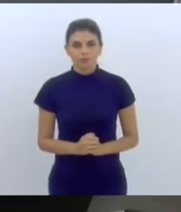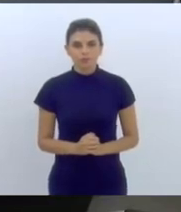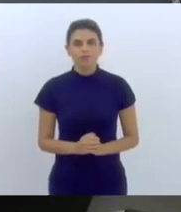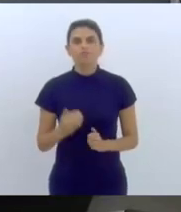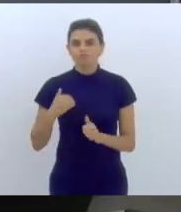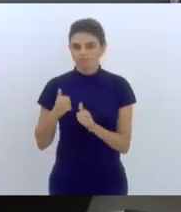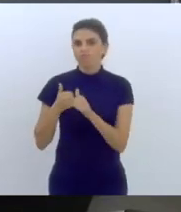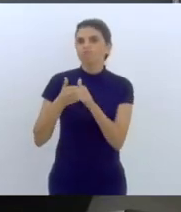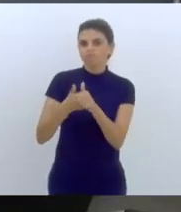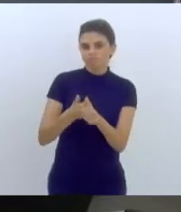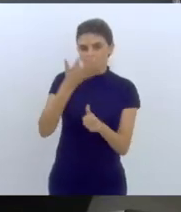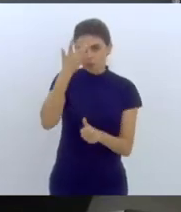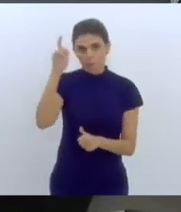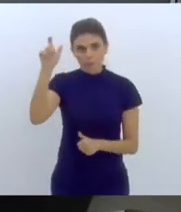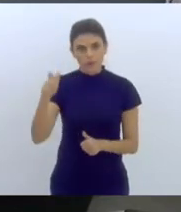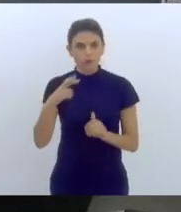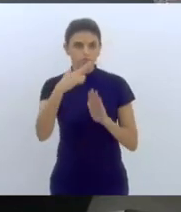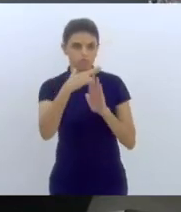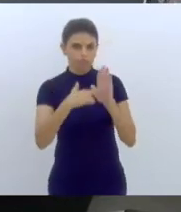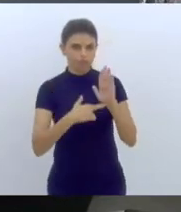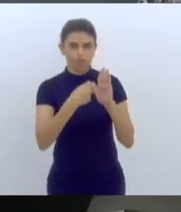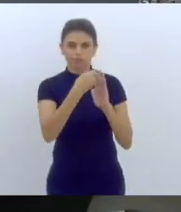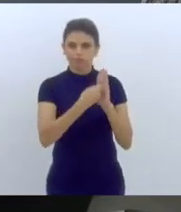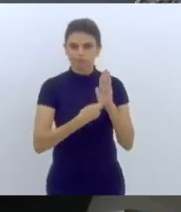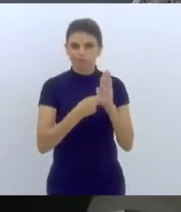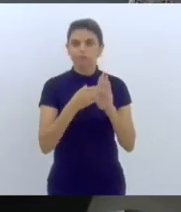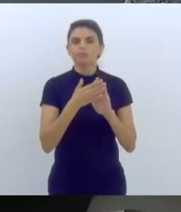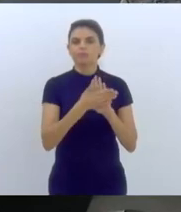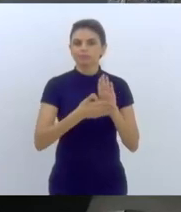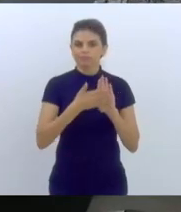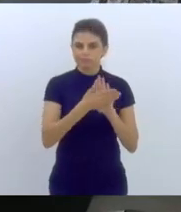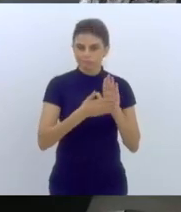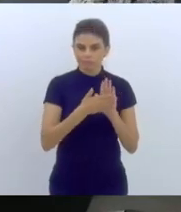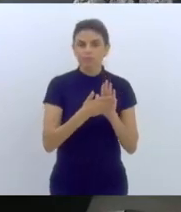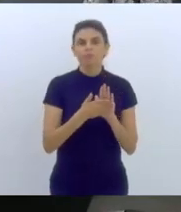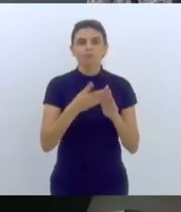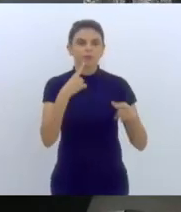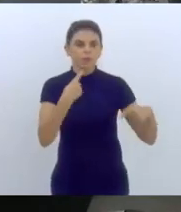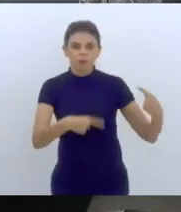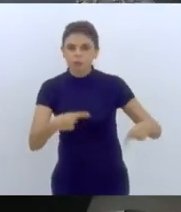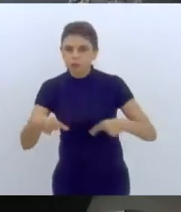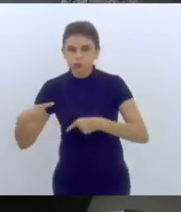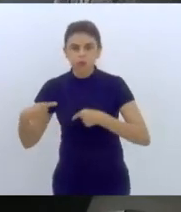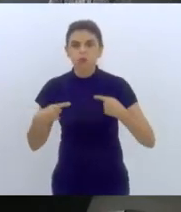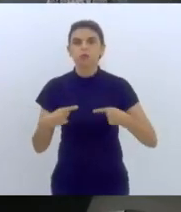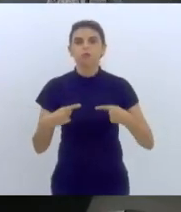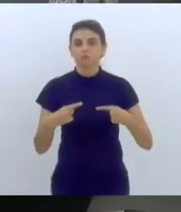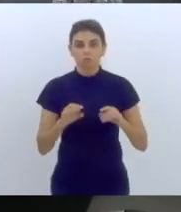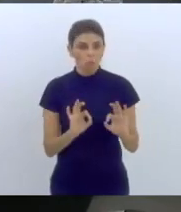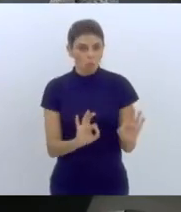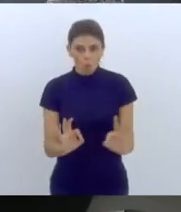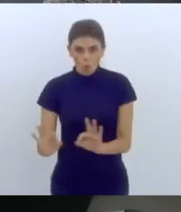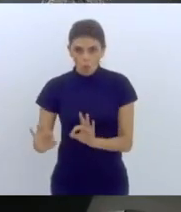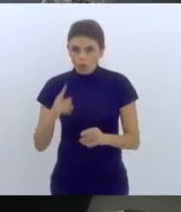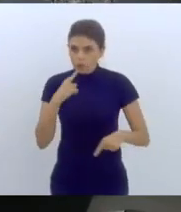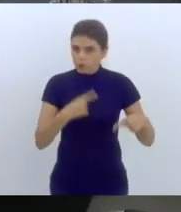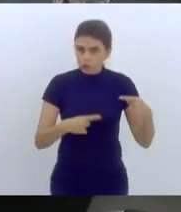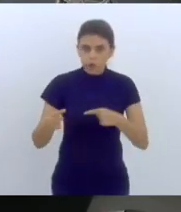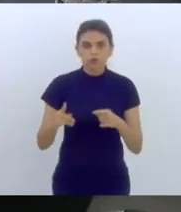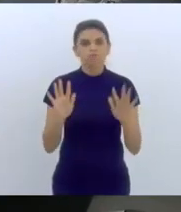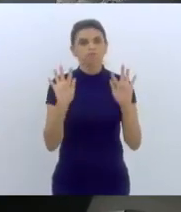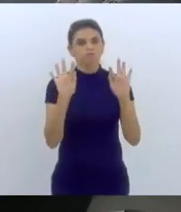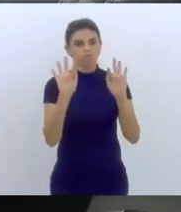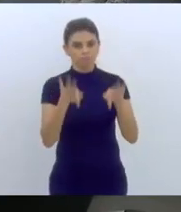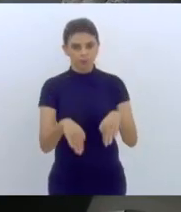Acompanho o relator. Com os pareceres emitidos, em discussão. Não havendo quem queira discutir, encerrada a